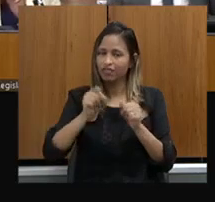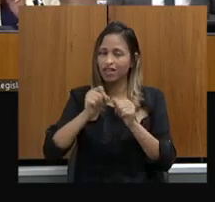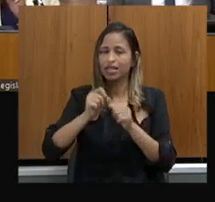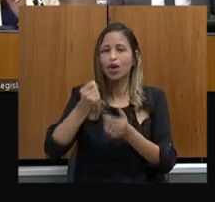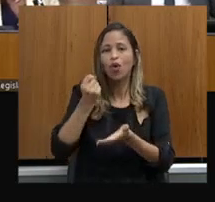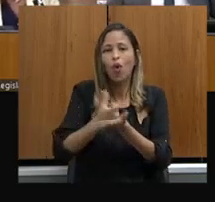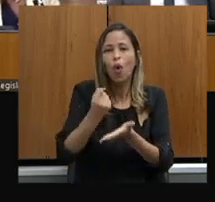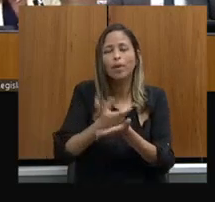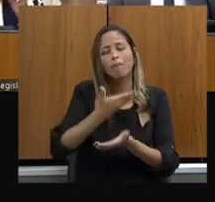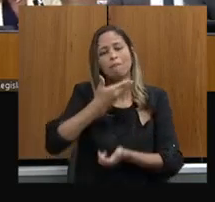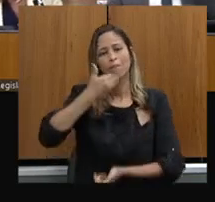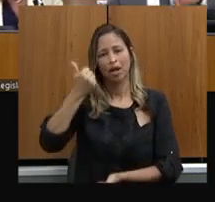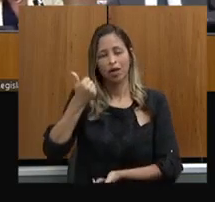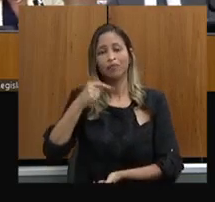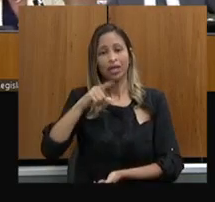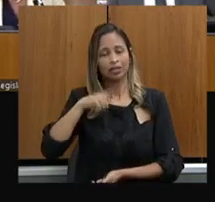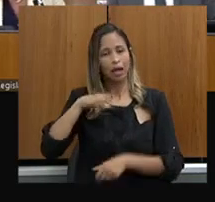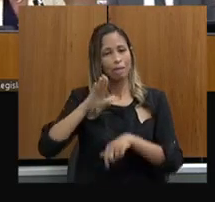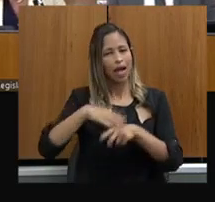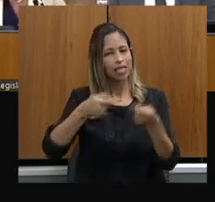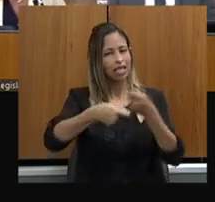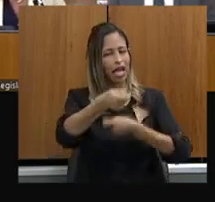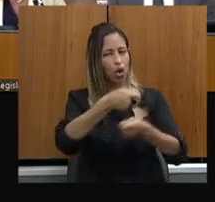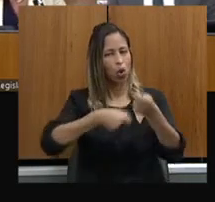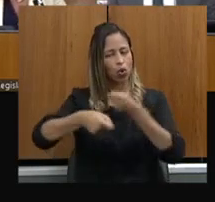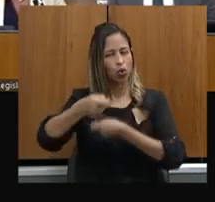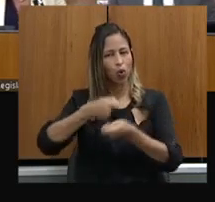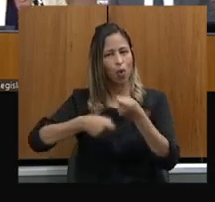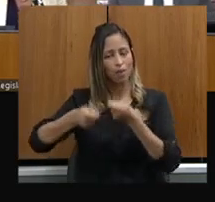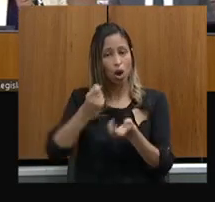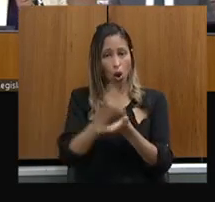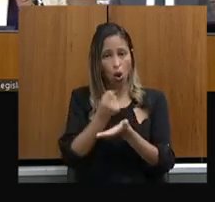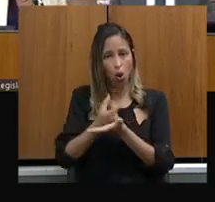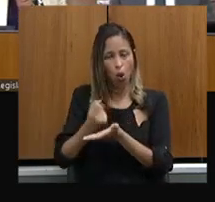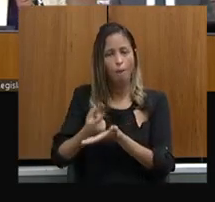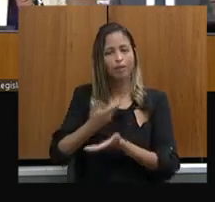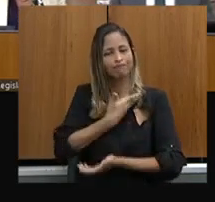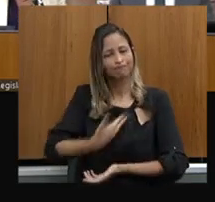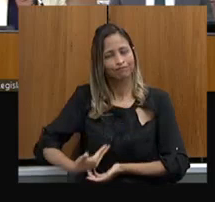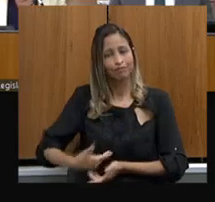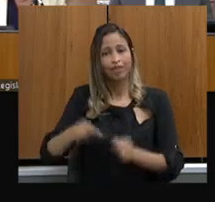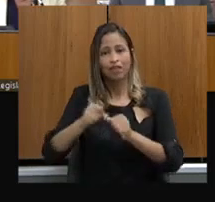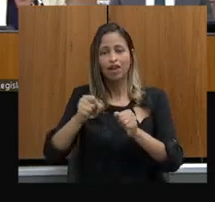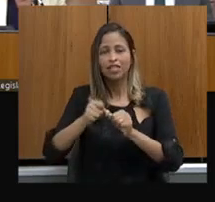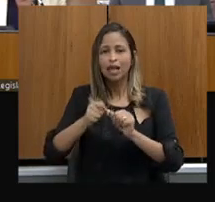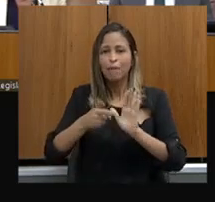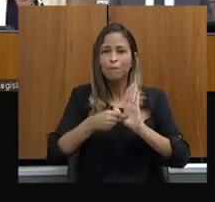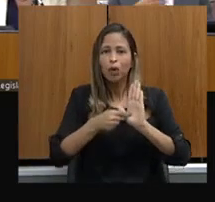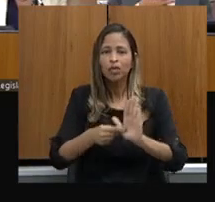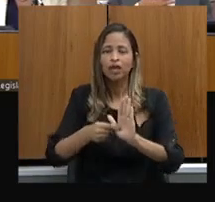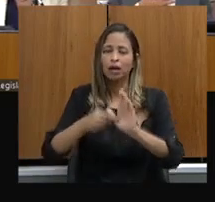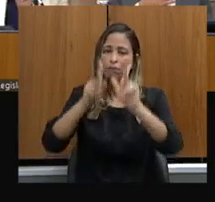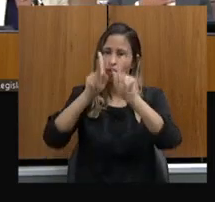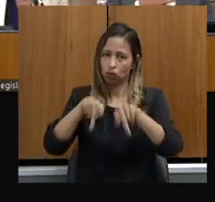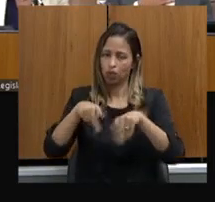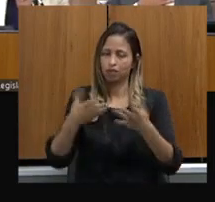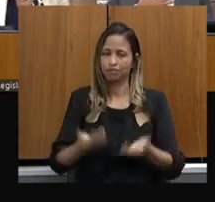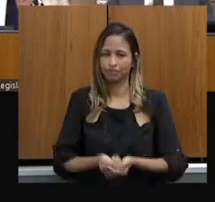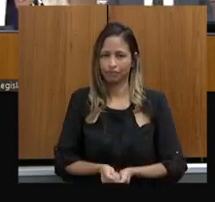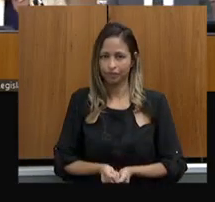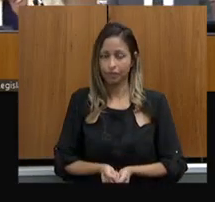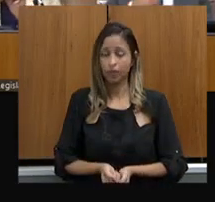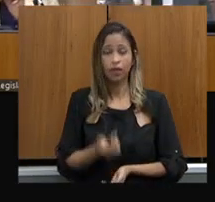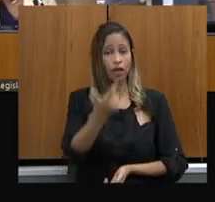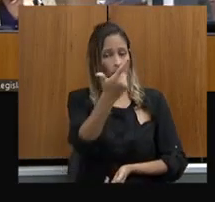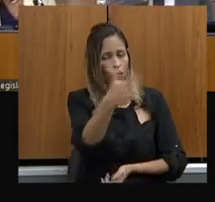melhores E com isso terem mais economia maior efetividade nas compras públicas e prestarem melhores serviços ao cidadãos no